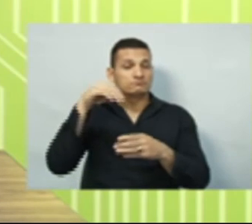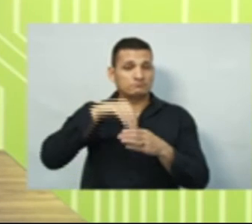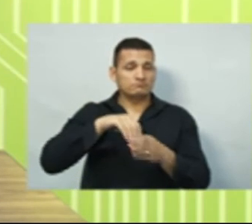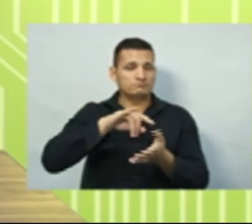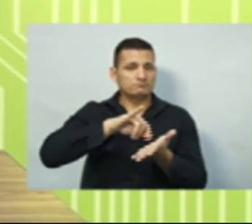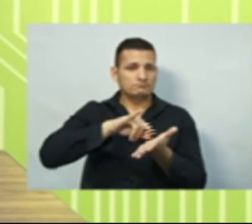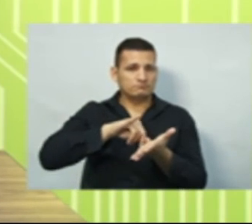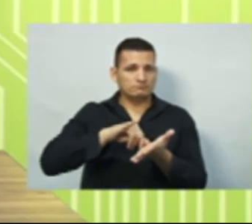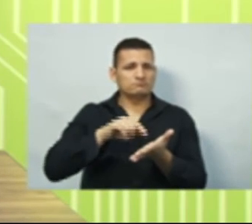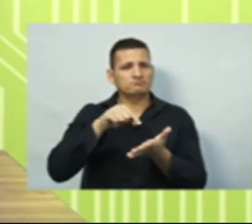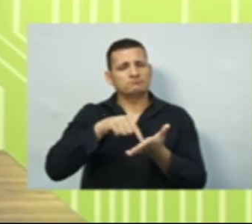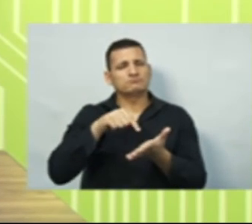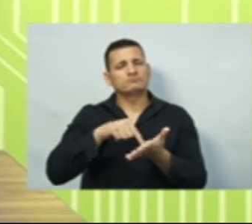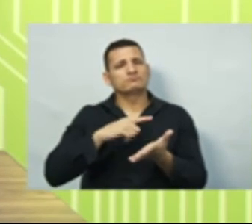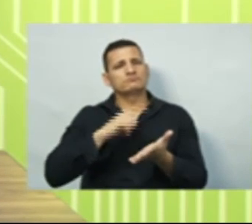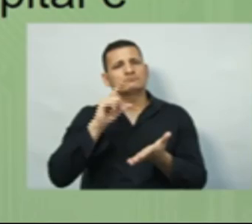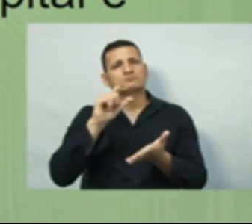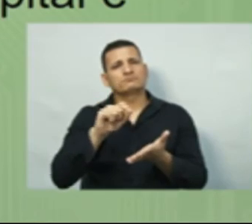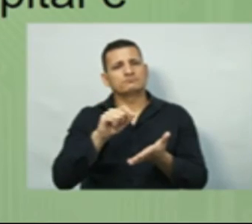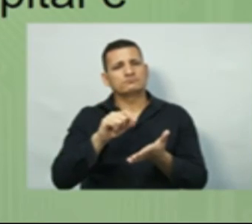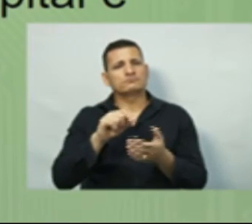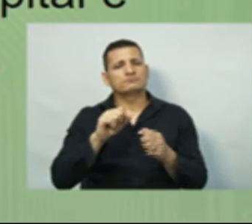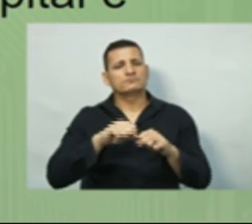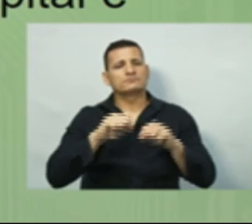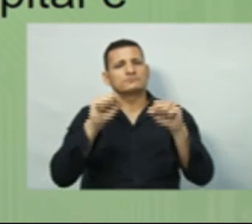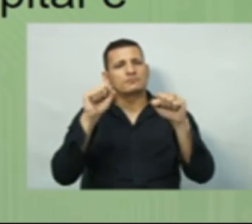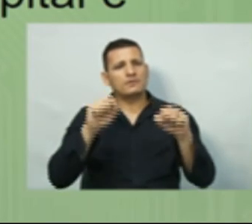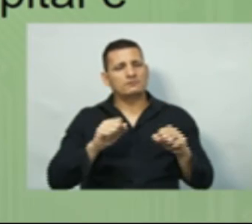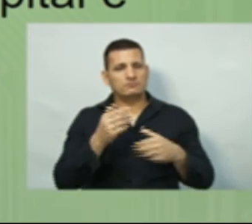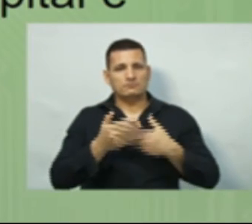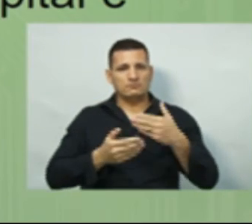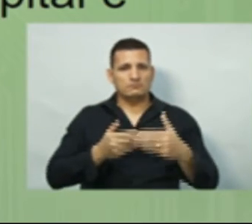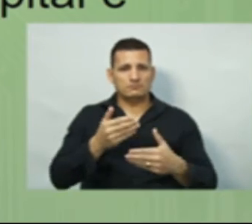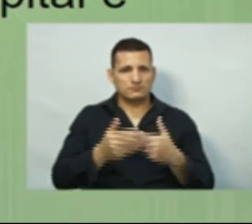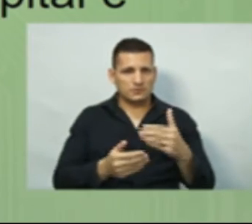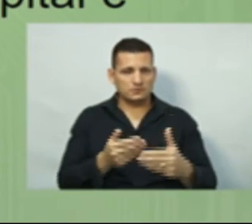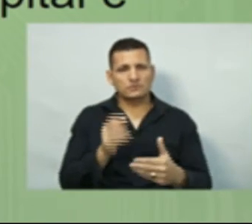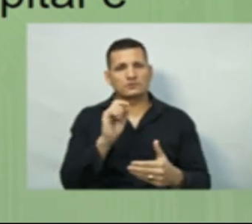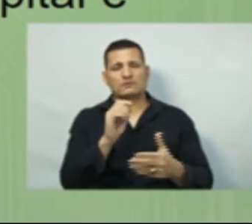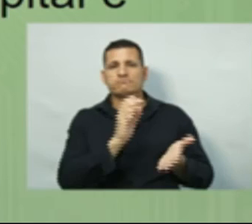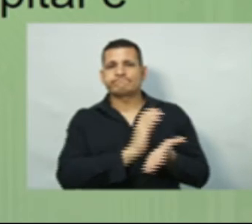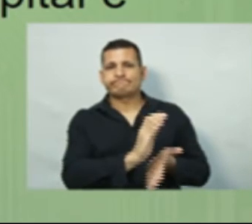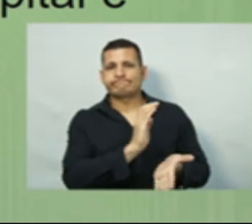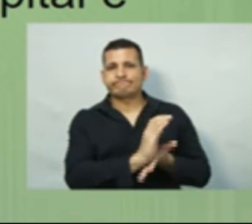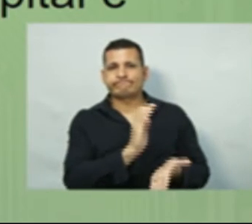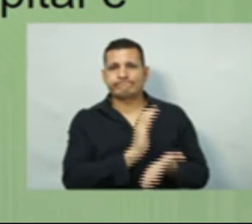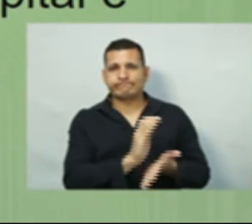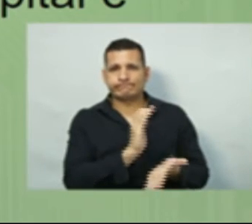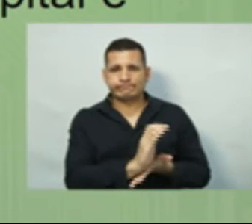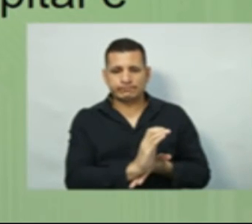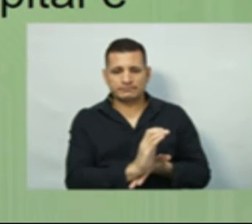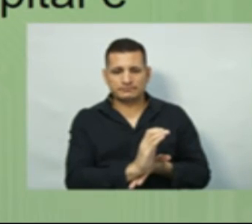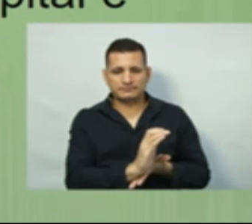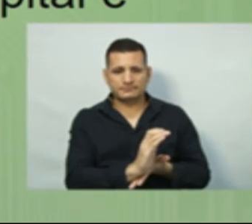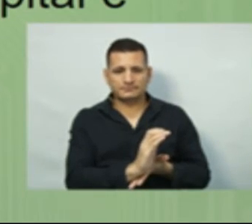gente passa a ter o que a gente chama de sistemático processo de acumulação de capital, que está aqui bem no comecinho do